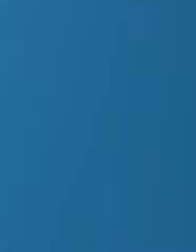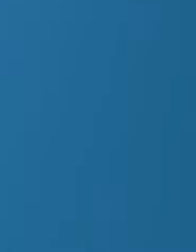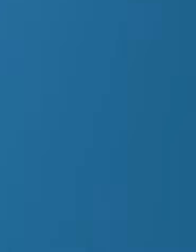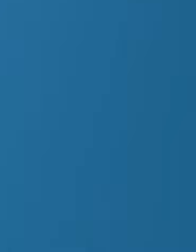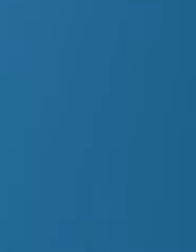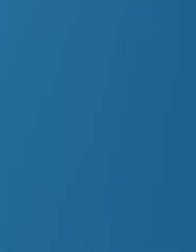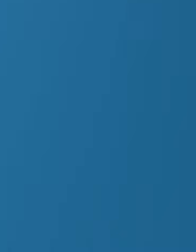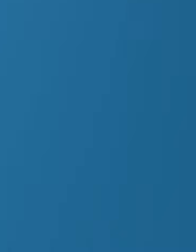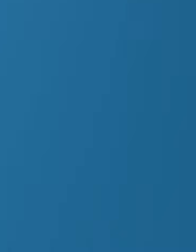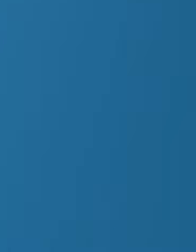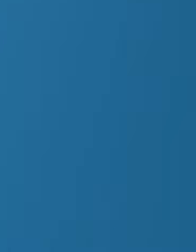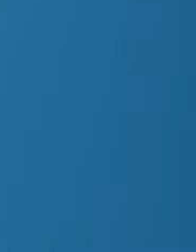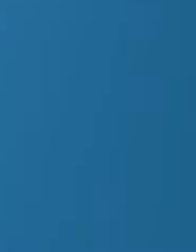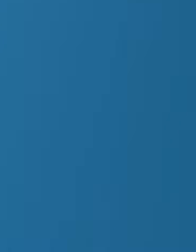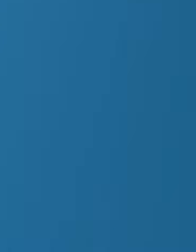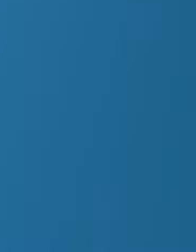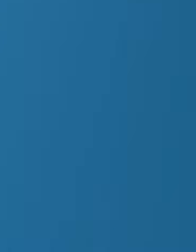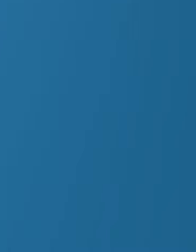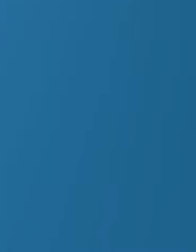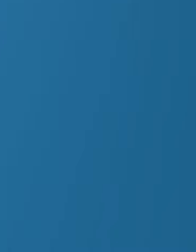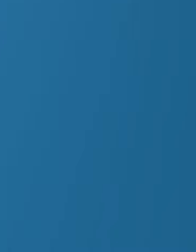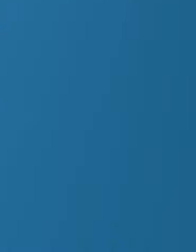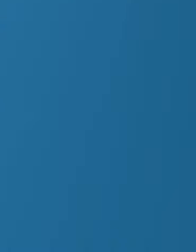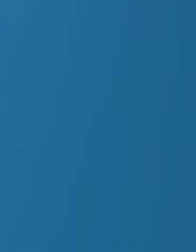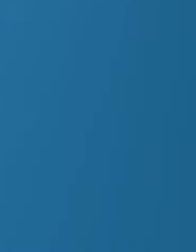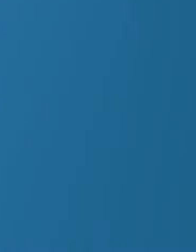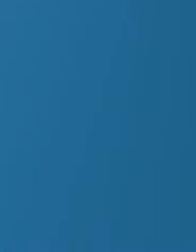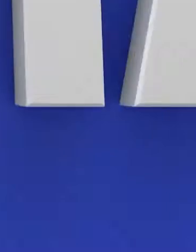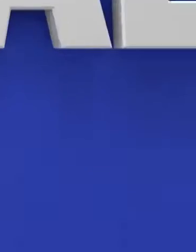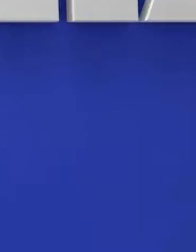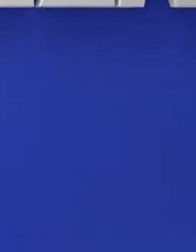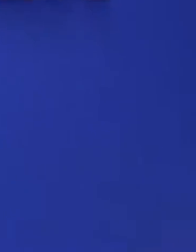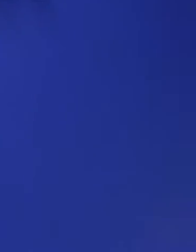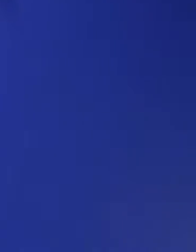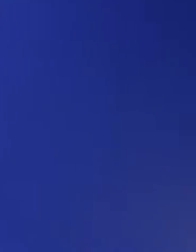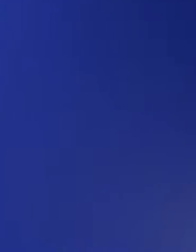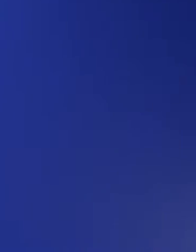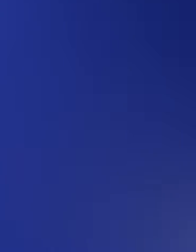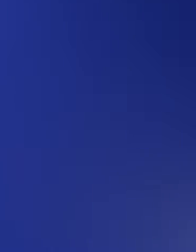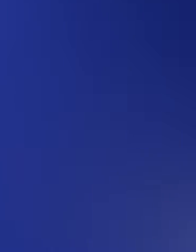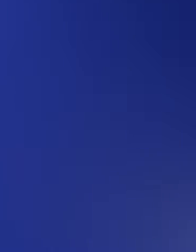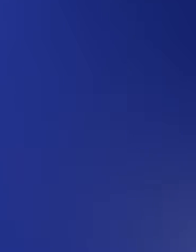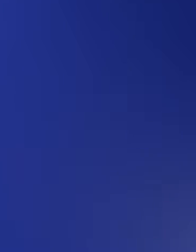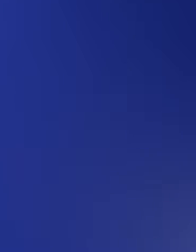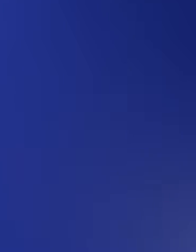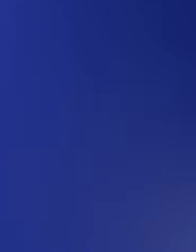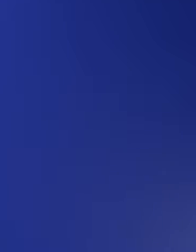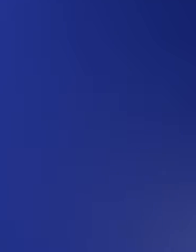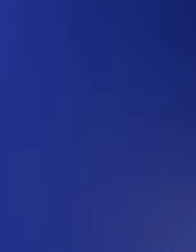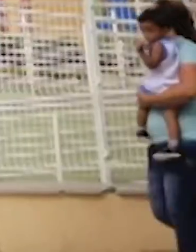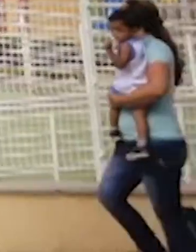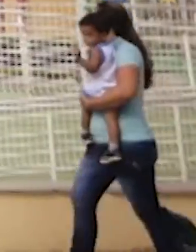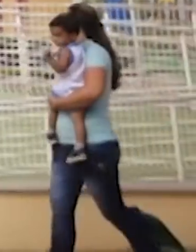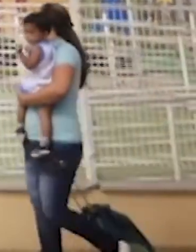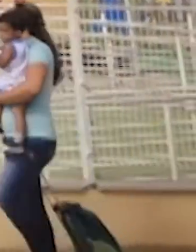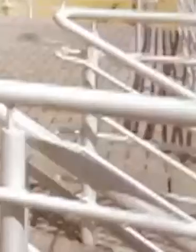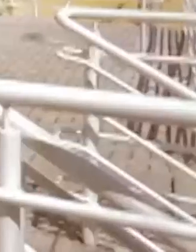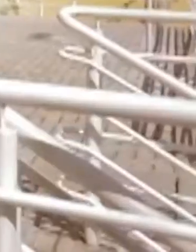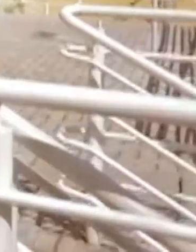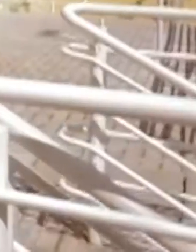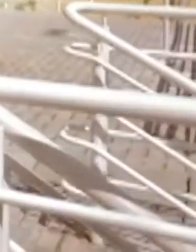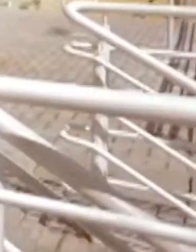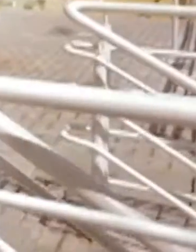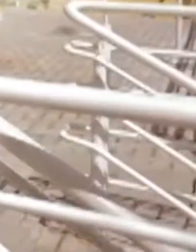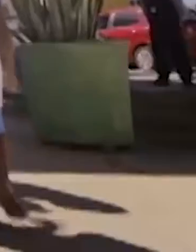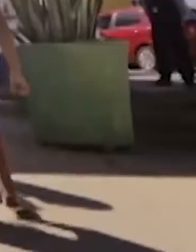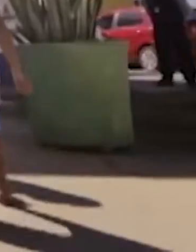comente, assista, participe. A casa é sua também. Câmara e você, juntos construindo uma Fortaleza melhor. Uma cena